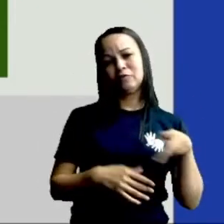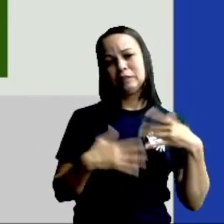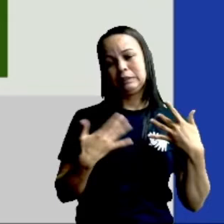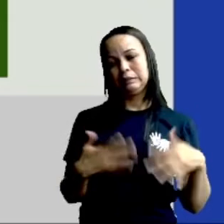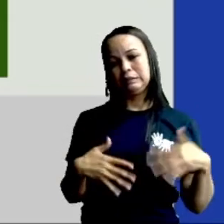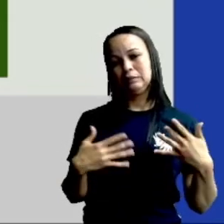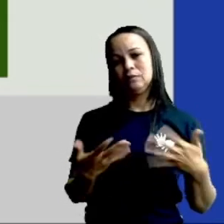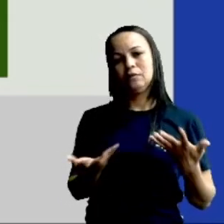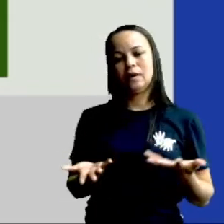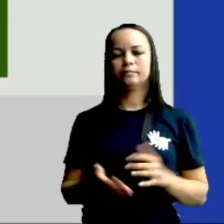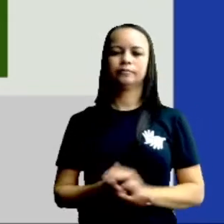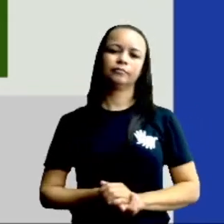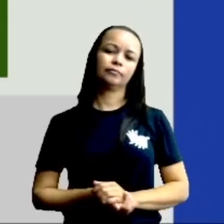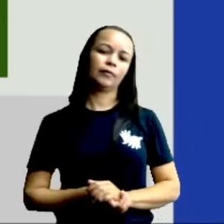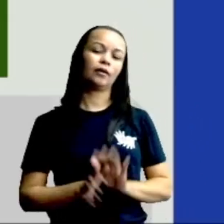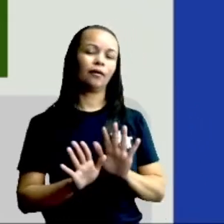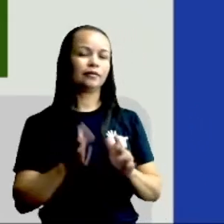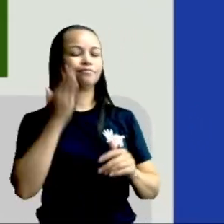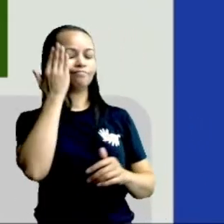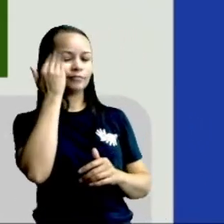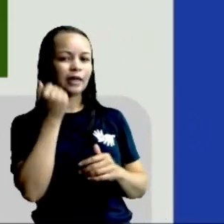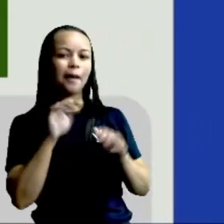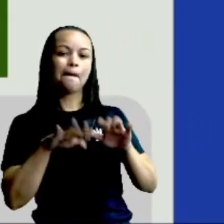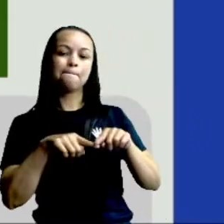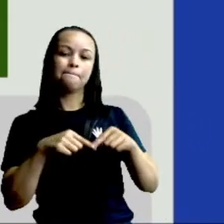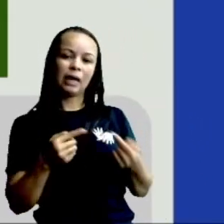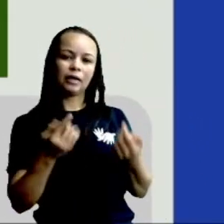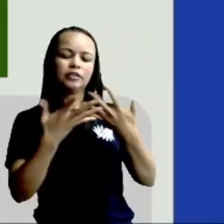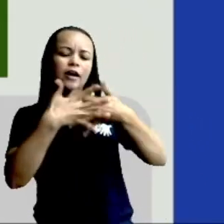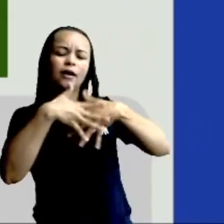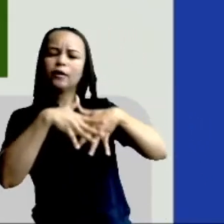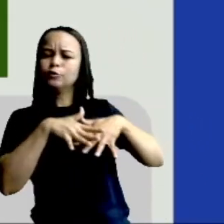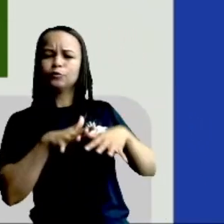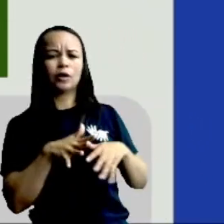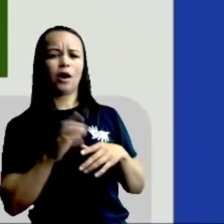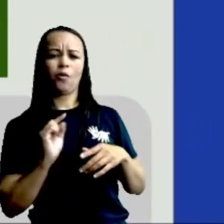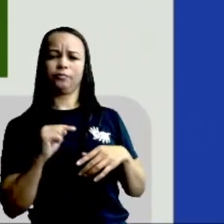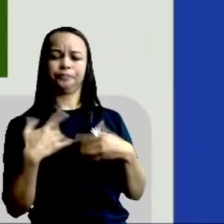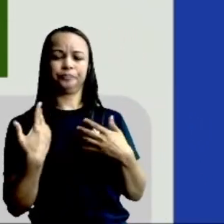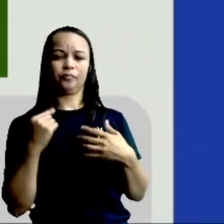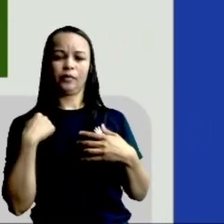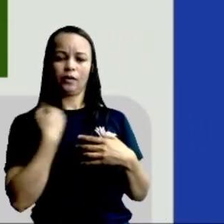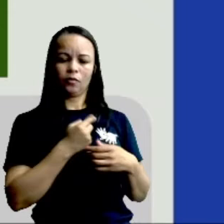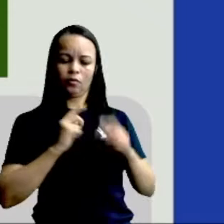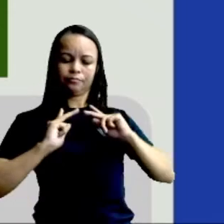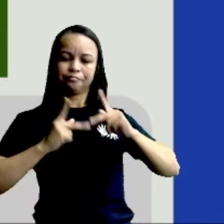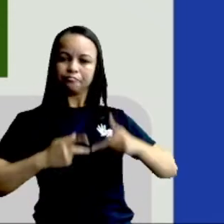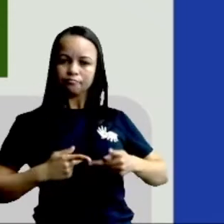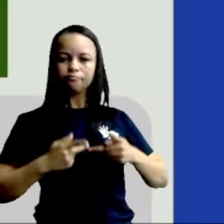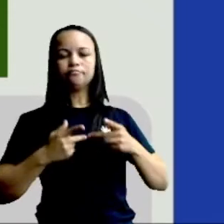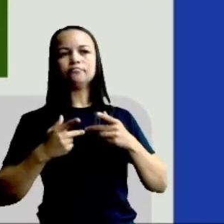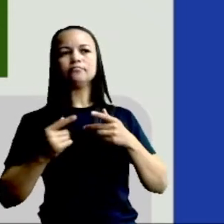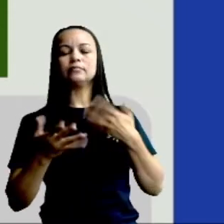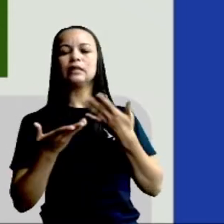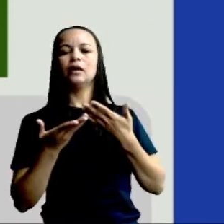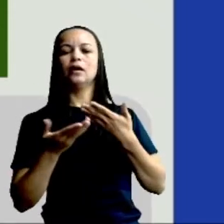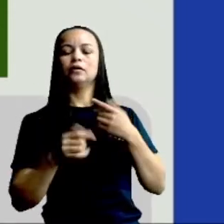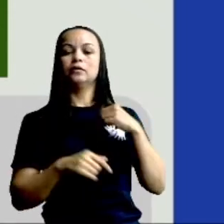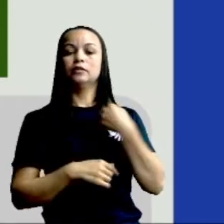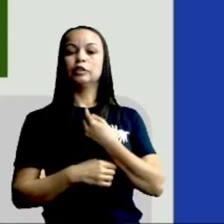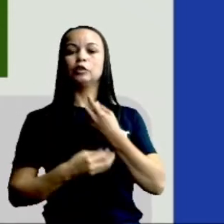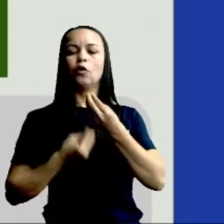gente, mas é natural, é da natureza. Nós, seres humanos, somos